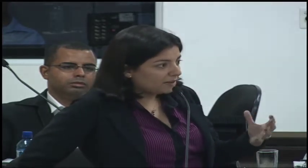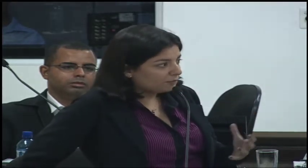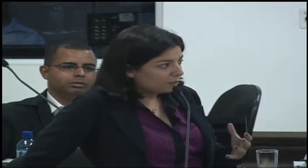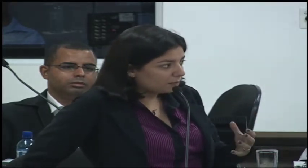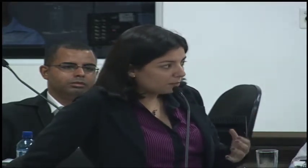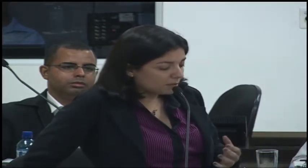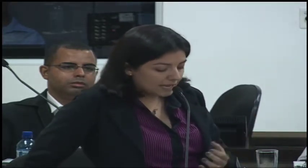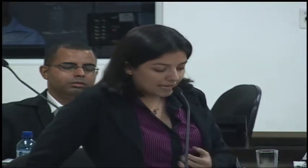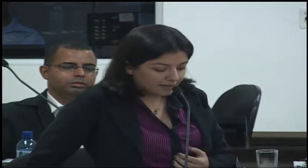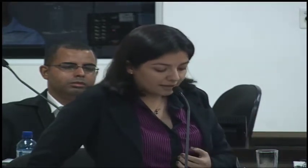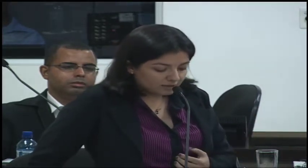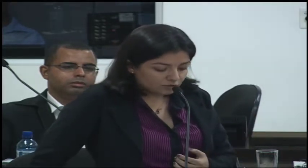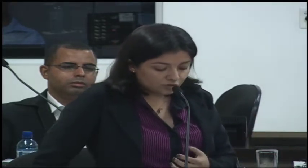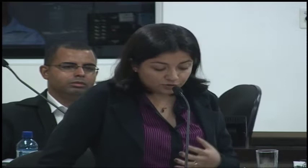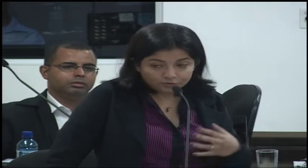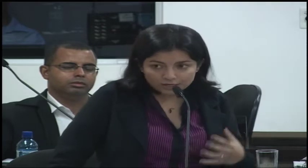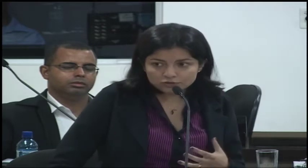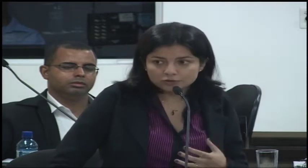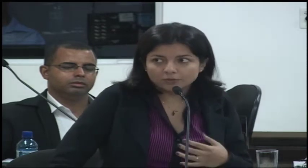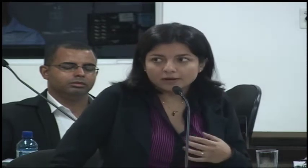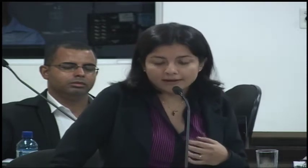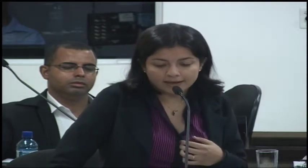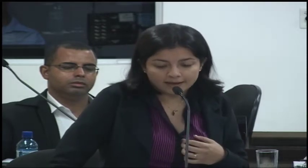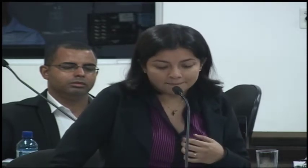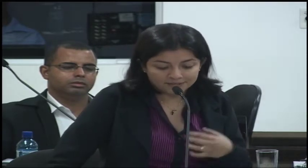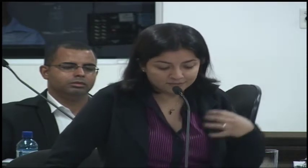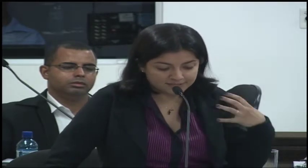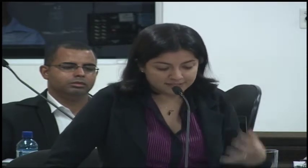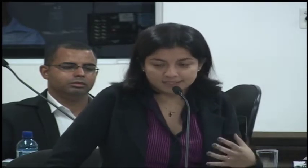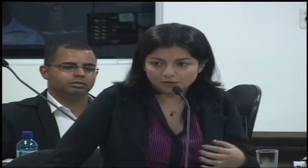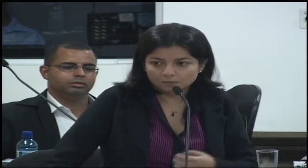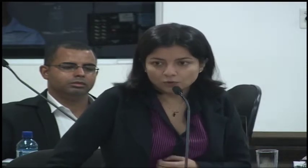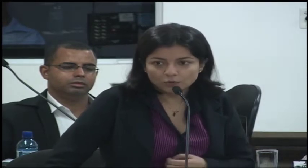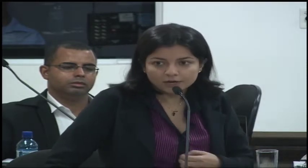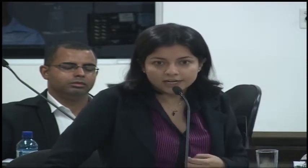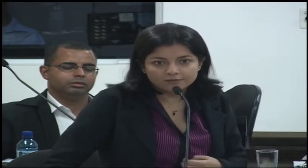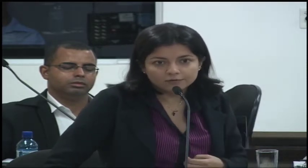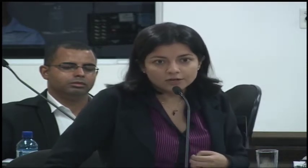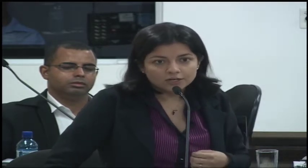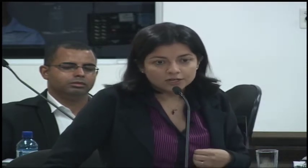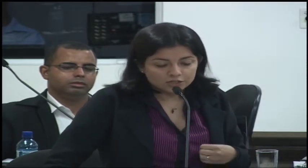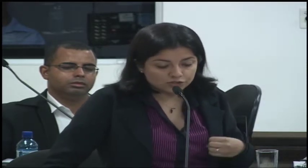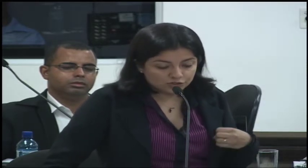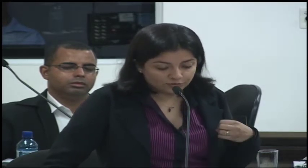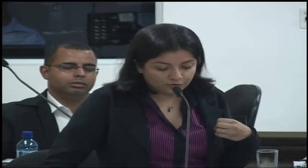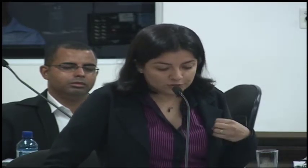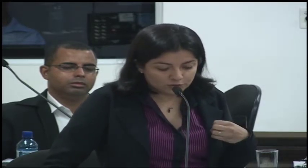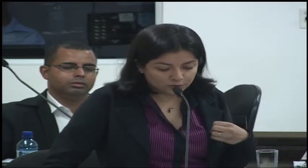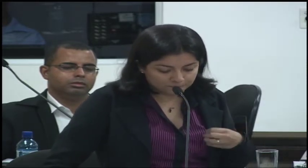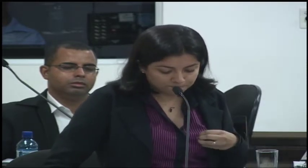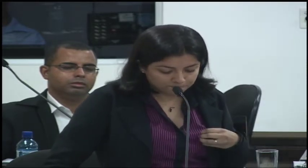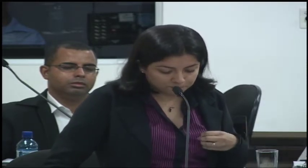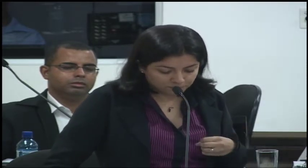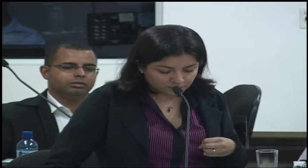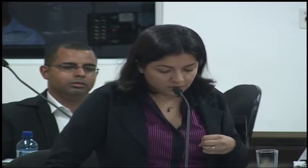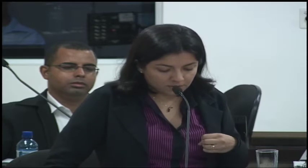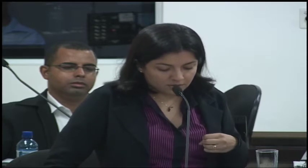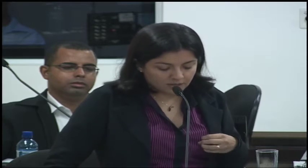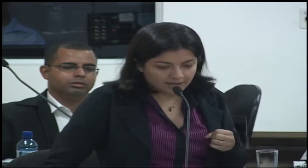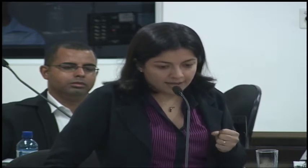um crivo de difícil é manifestação um crivo de difícil